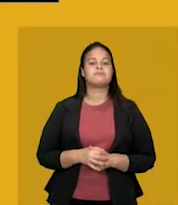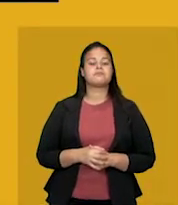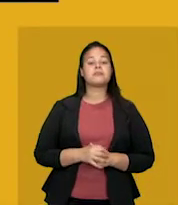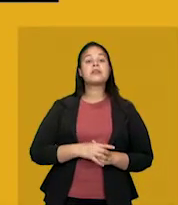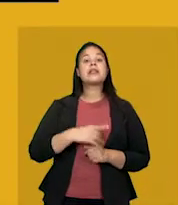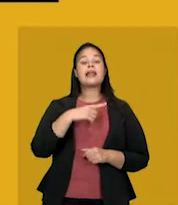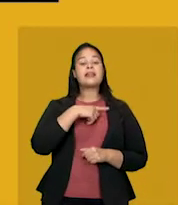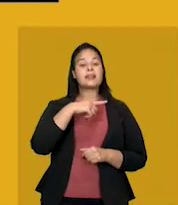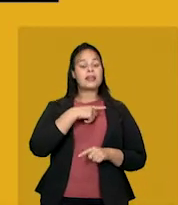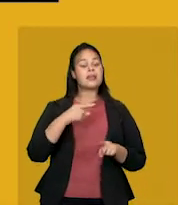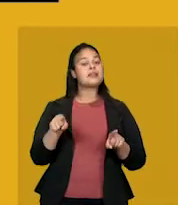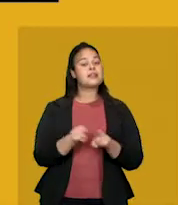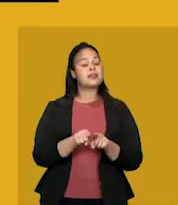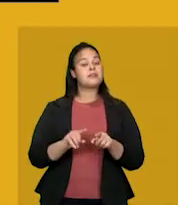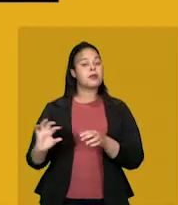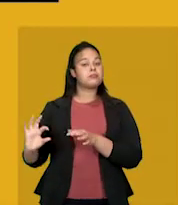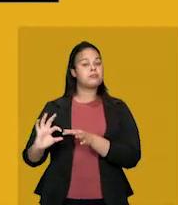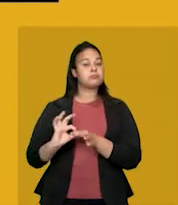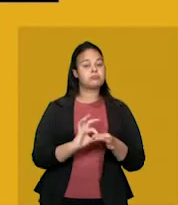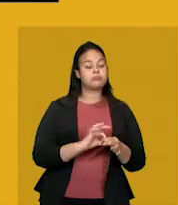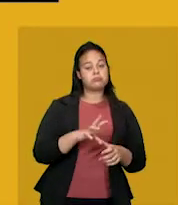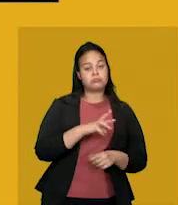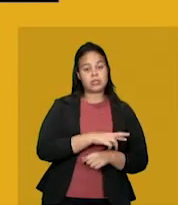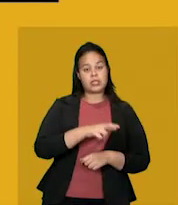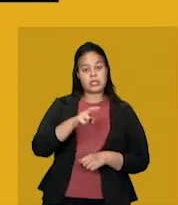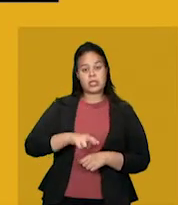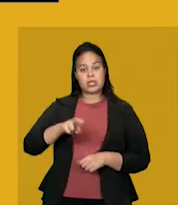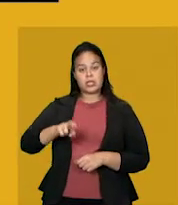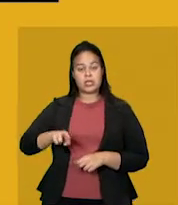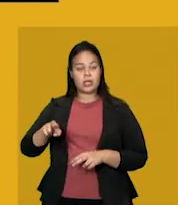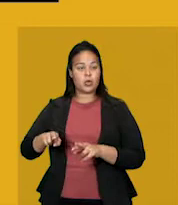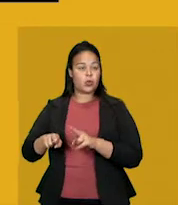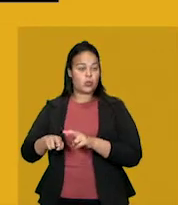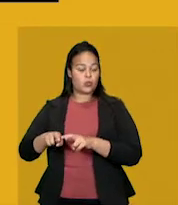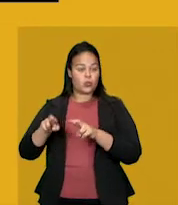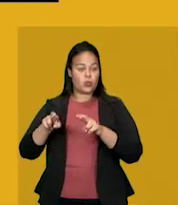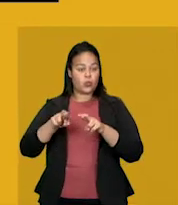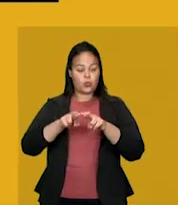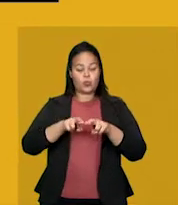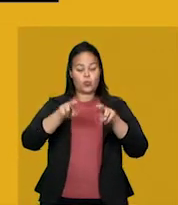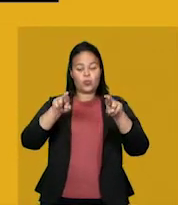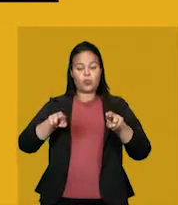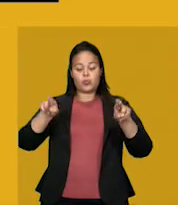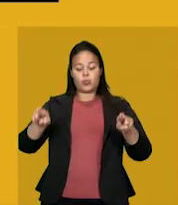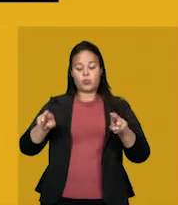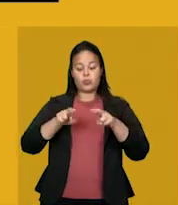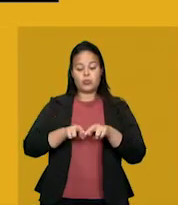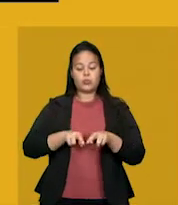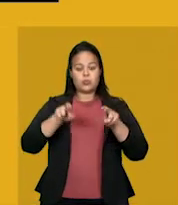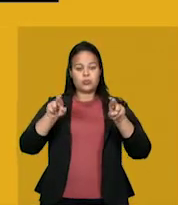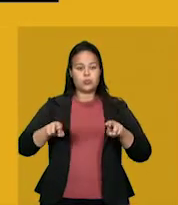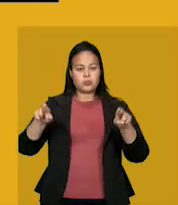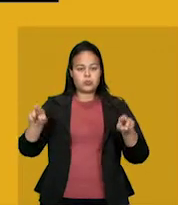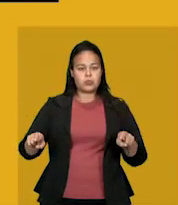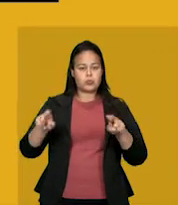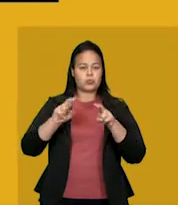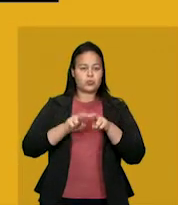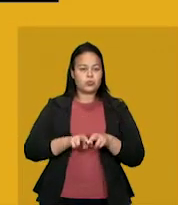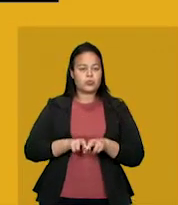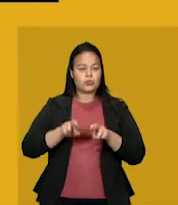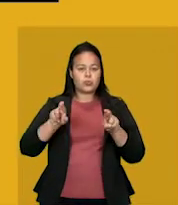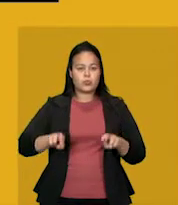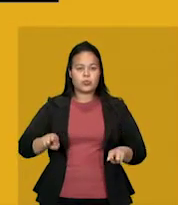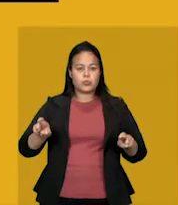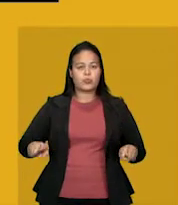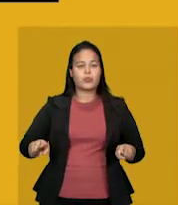Temos também associação de resistores em paralelo. Na associação de resistores em paralelo, a corrente vai